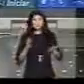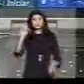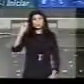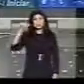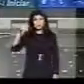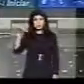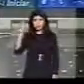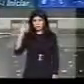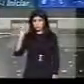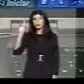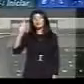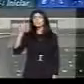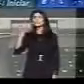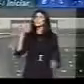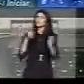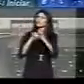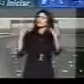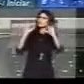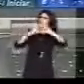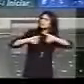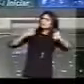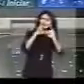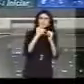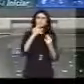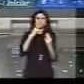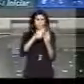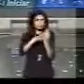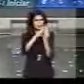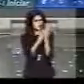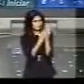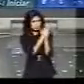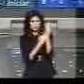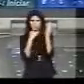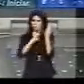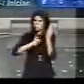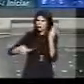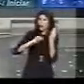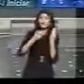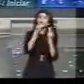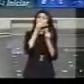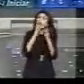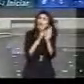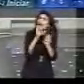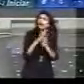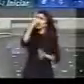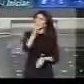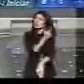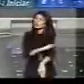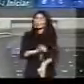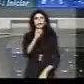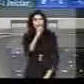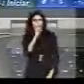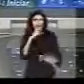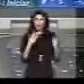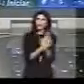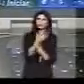tá? A Santa Regina de Colégio diz assim: além das propagandas no verso do maço do cigarro sobre os males, não poderia haver propaganda de boas maneiras para os